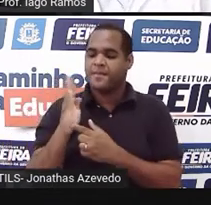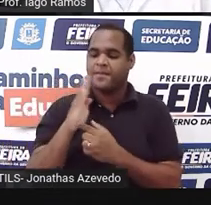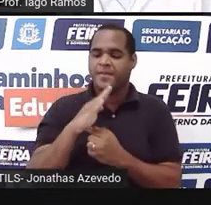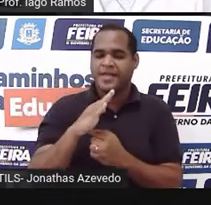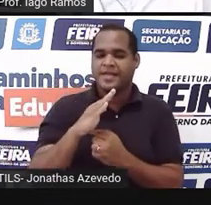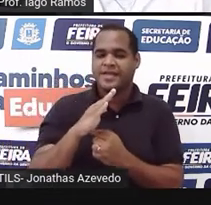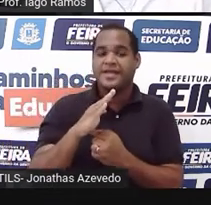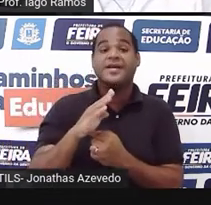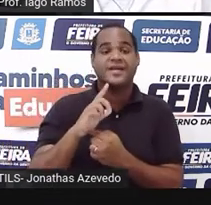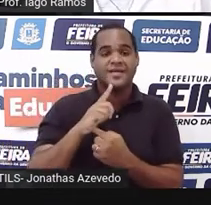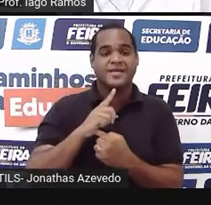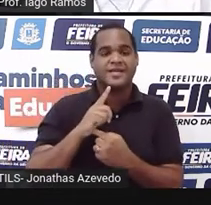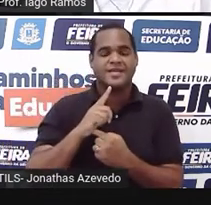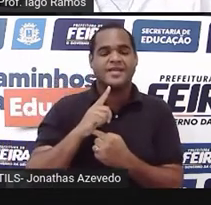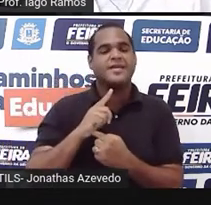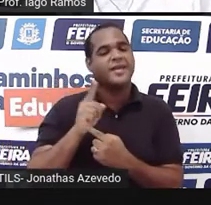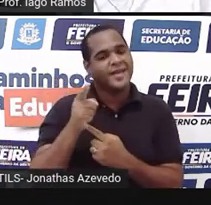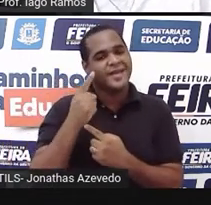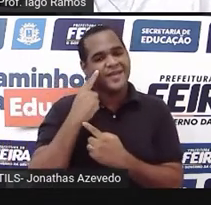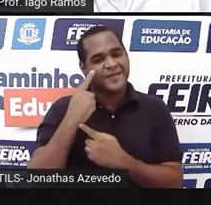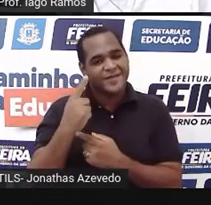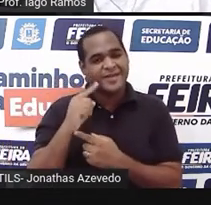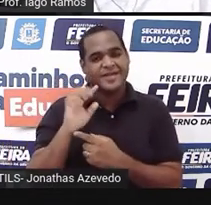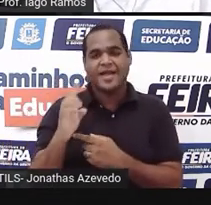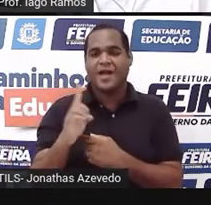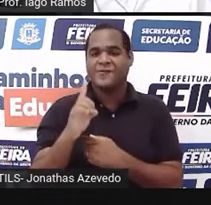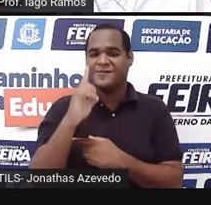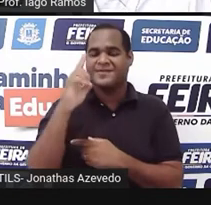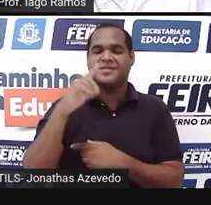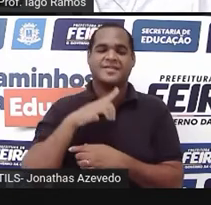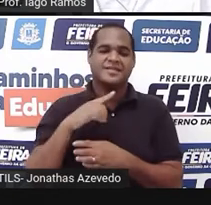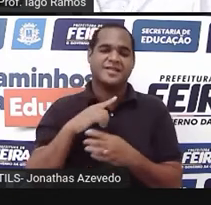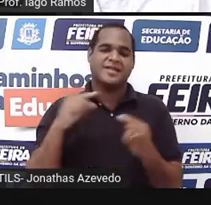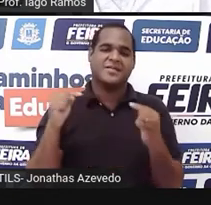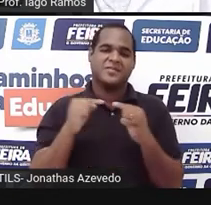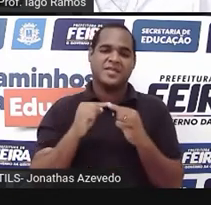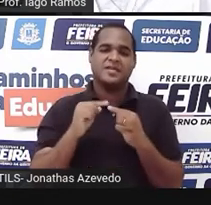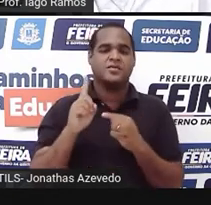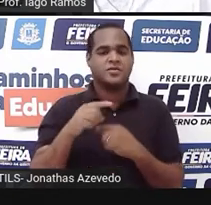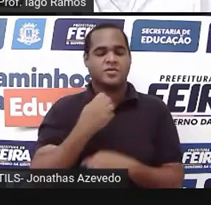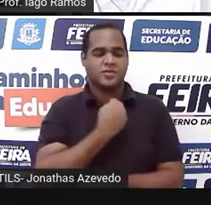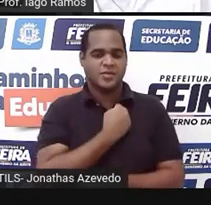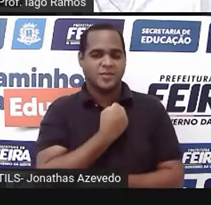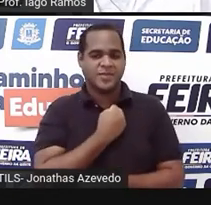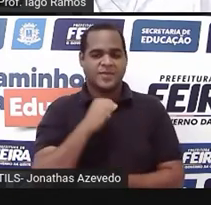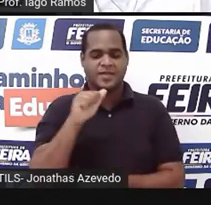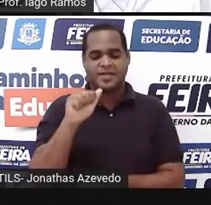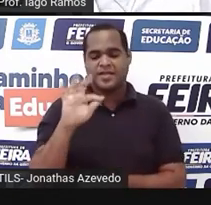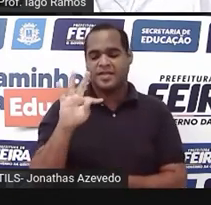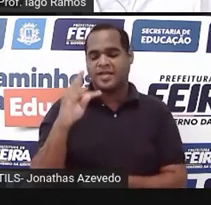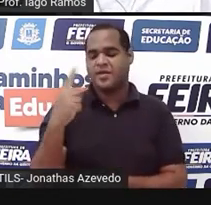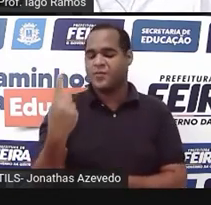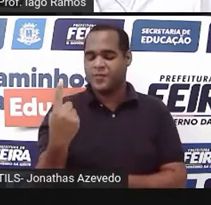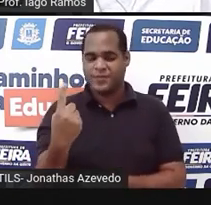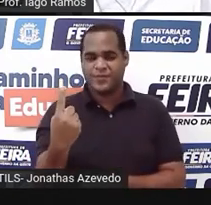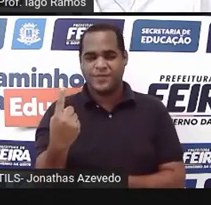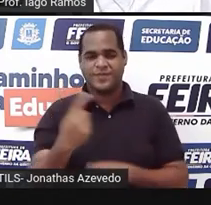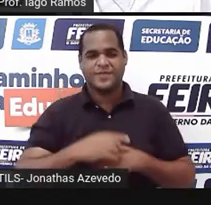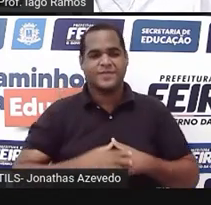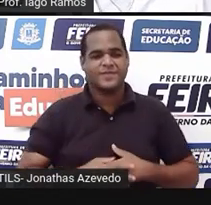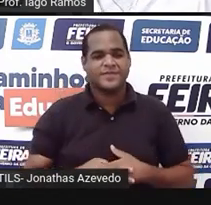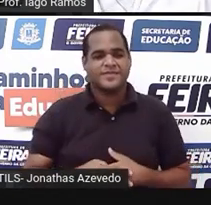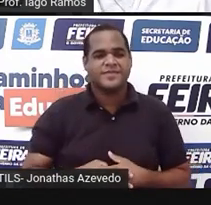Grande a gente vai ver que é altura desse triângulo é um triângulo um triângulo tem um avó